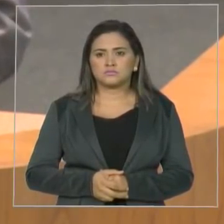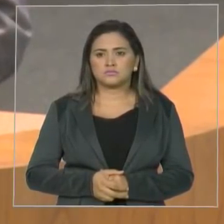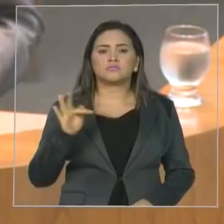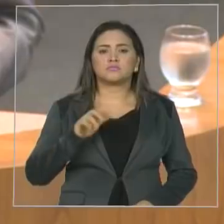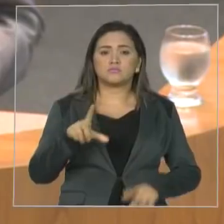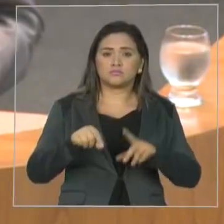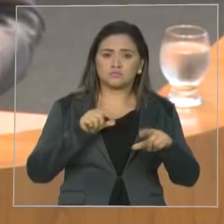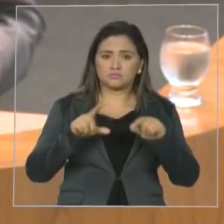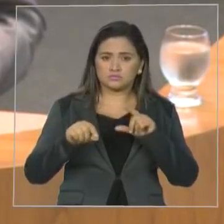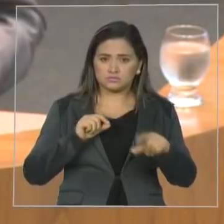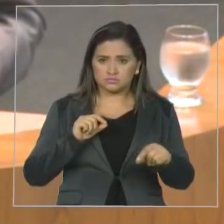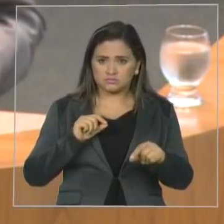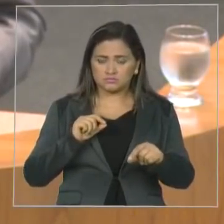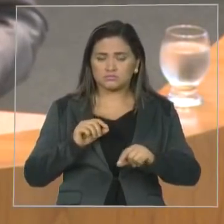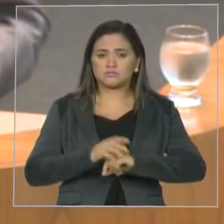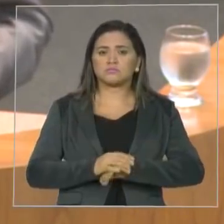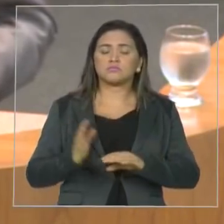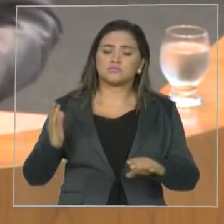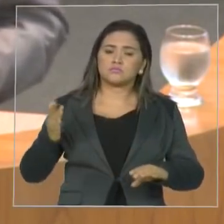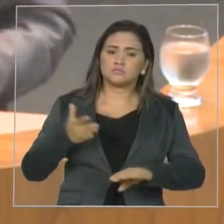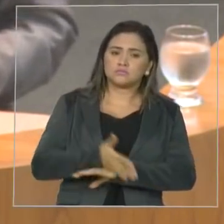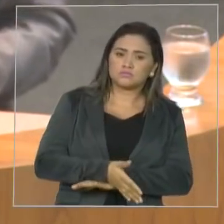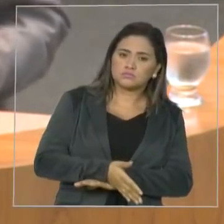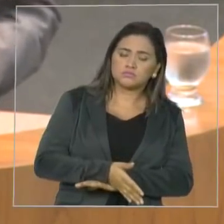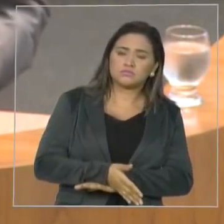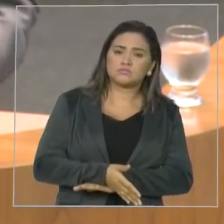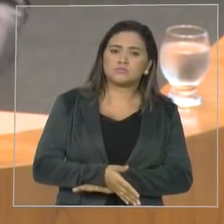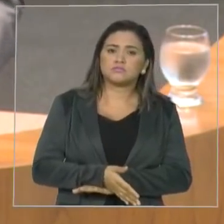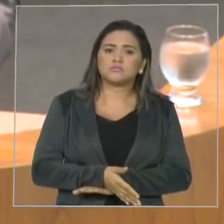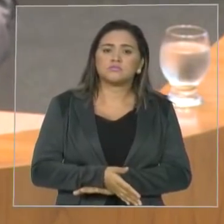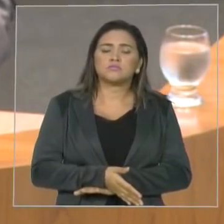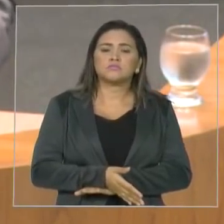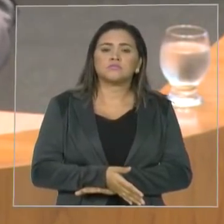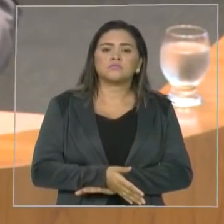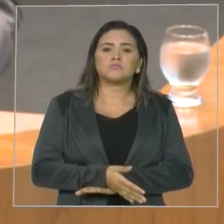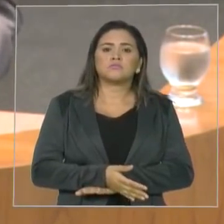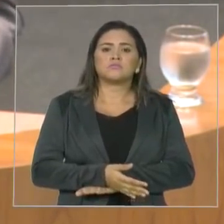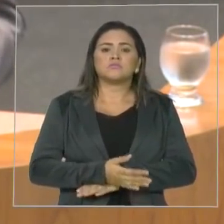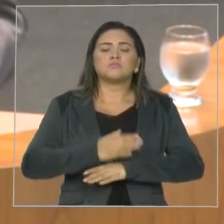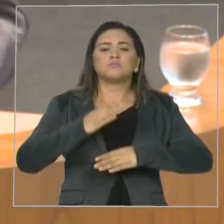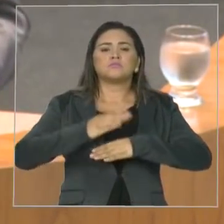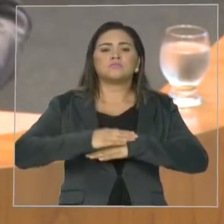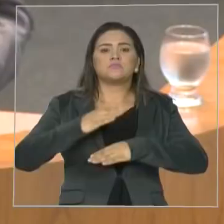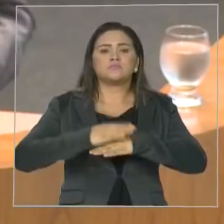da linha técnica para entrarmos na área de política partidária.